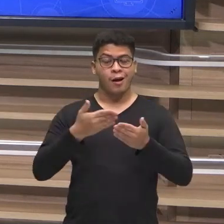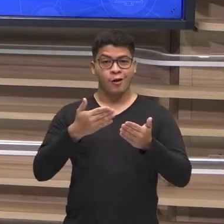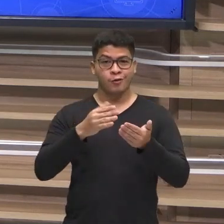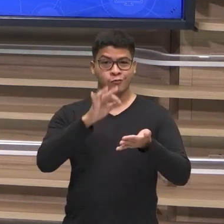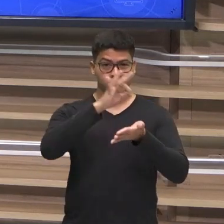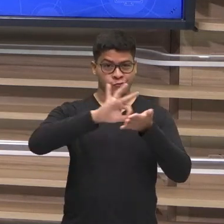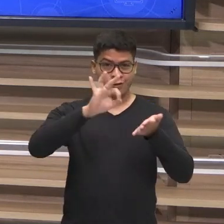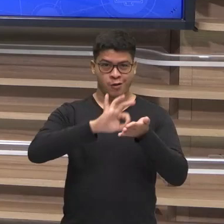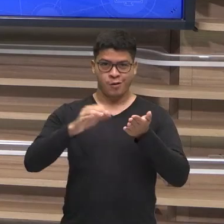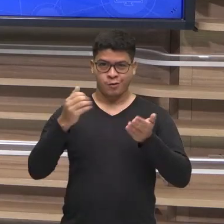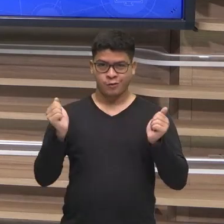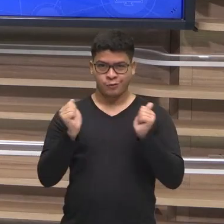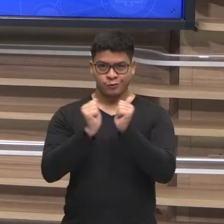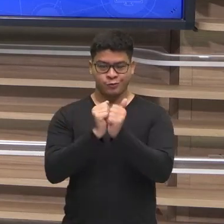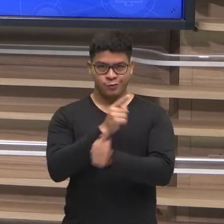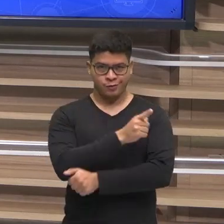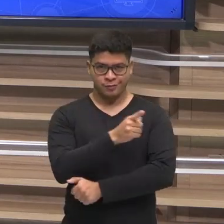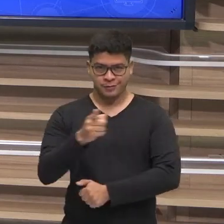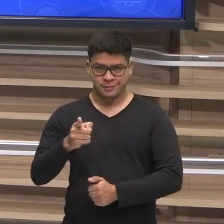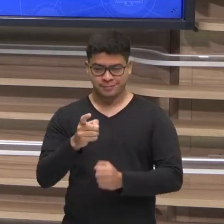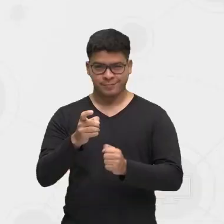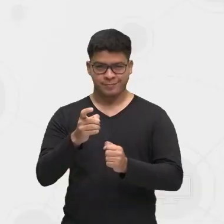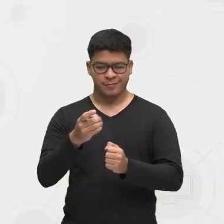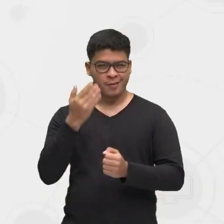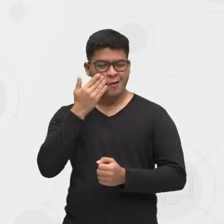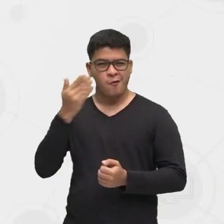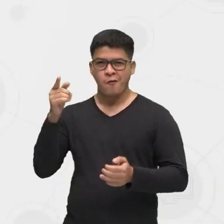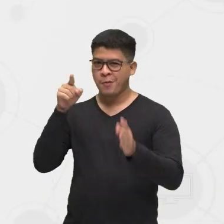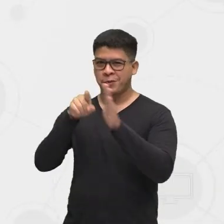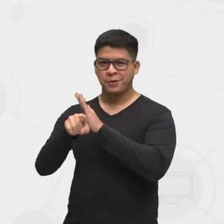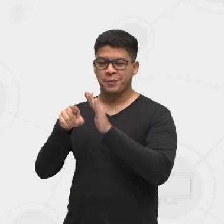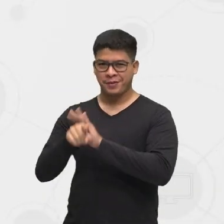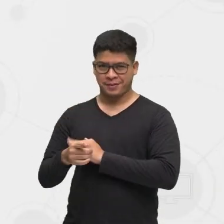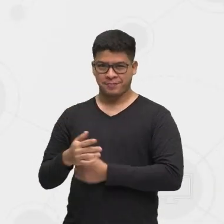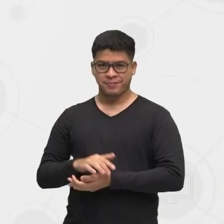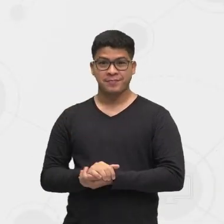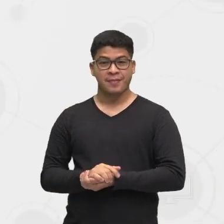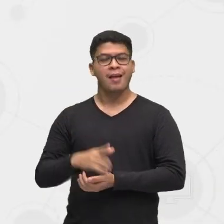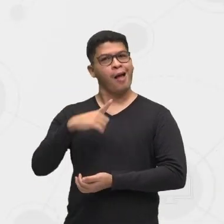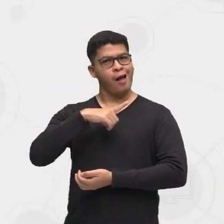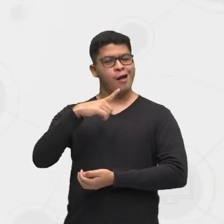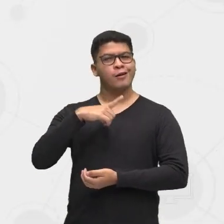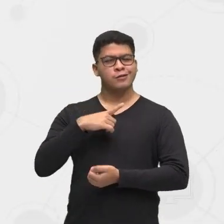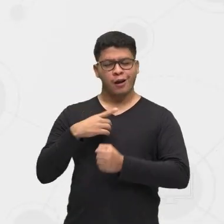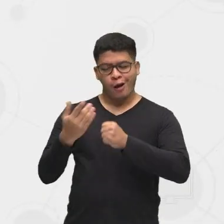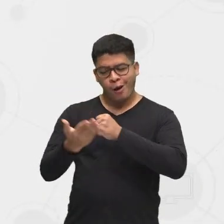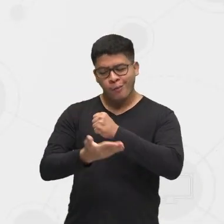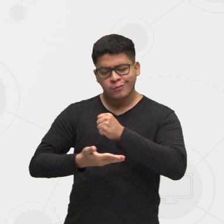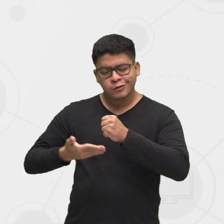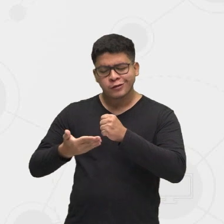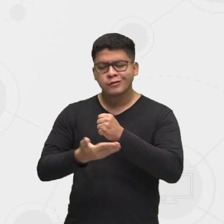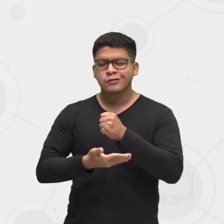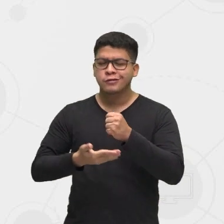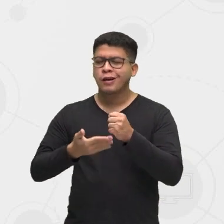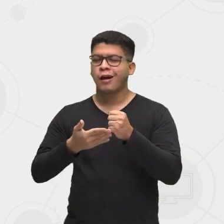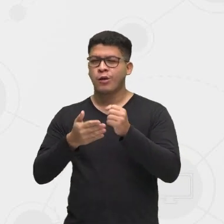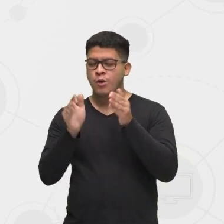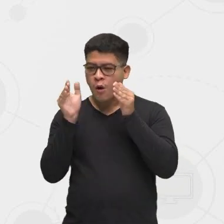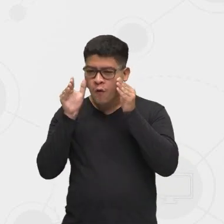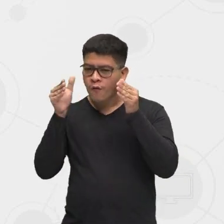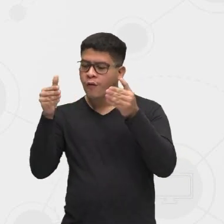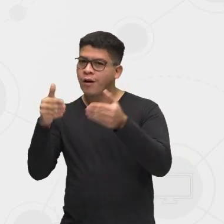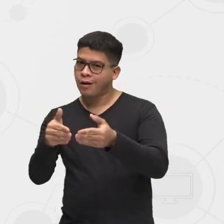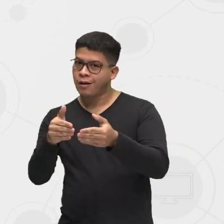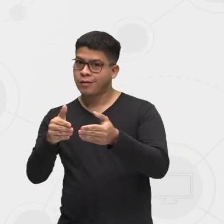com vocês, certo? Então vamos às nossas questões? Vamos lá. Tivemos questões básicas que foram mais voltadas